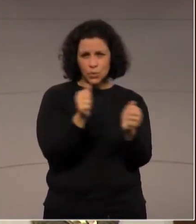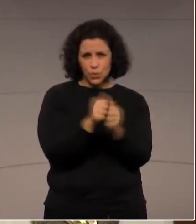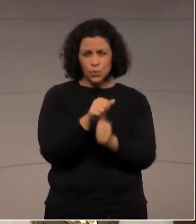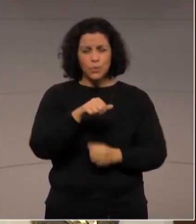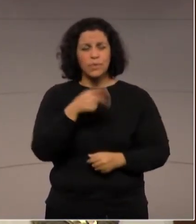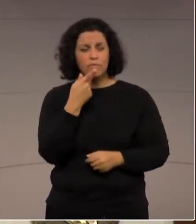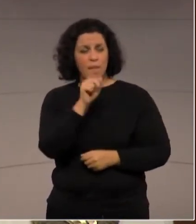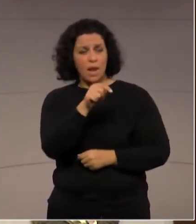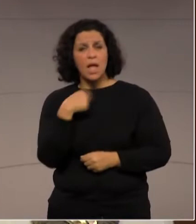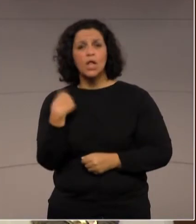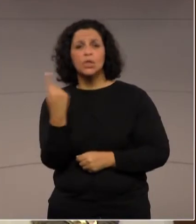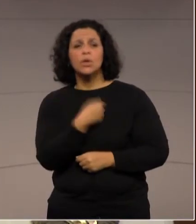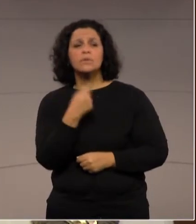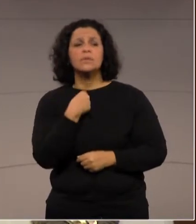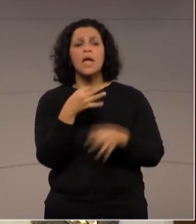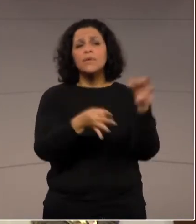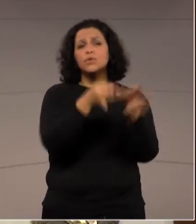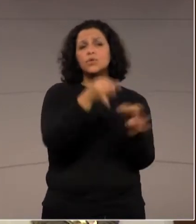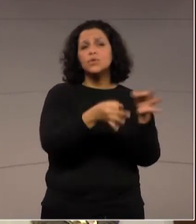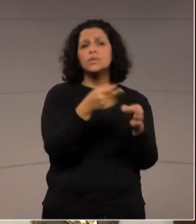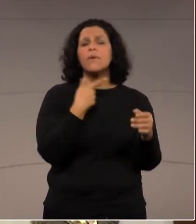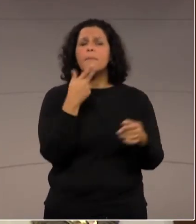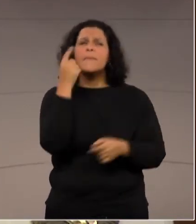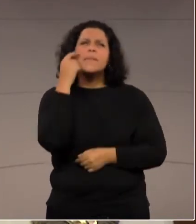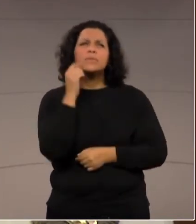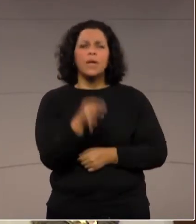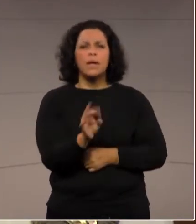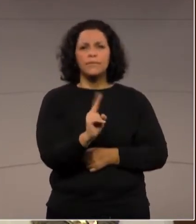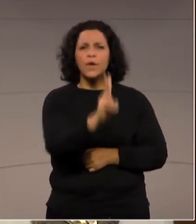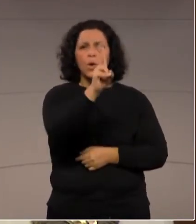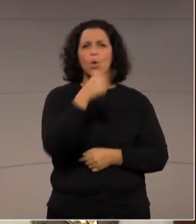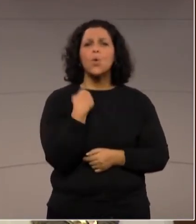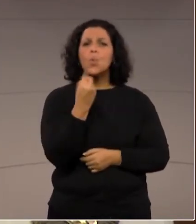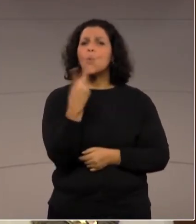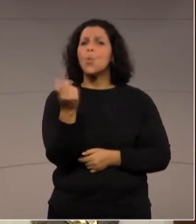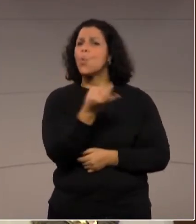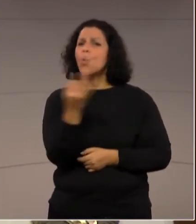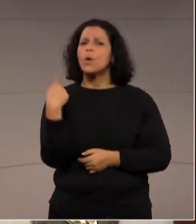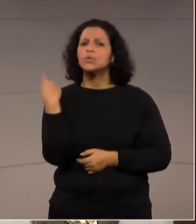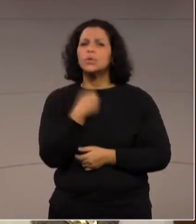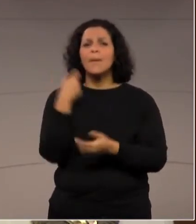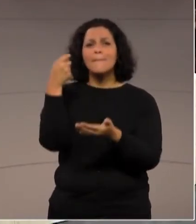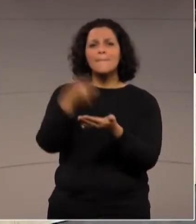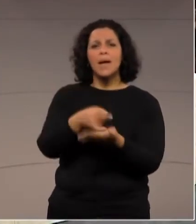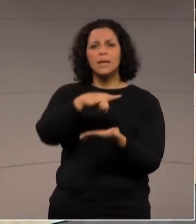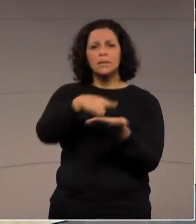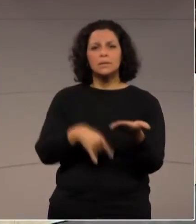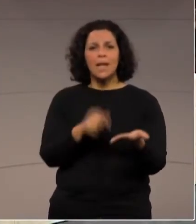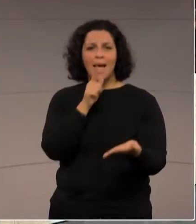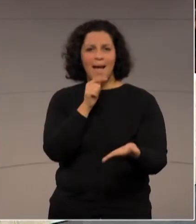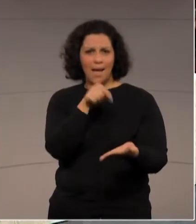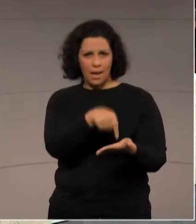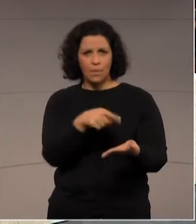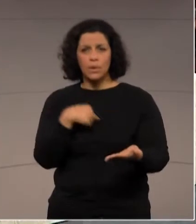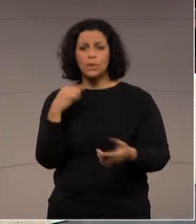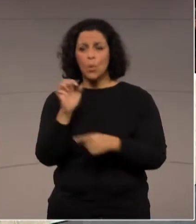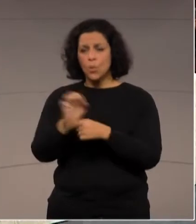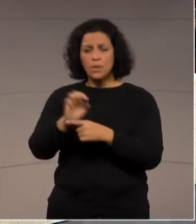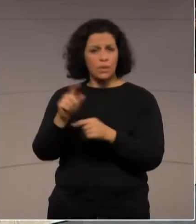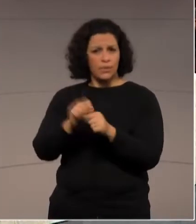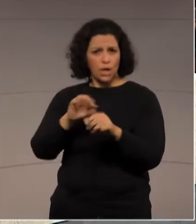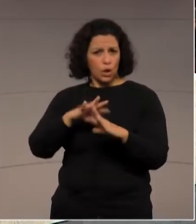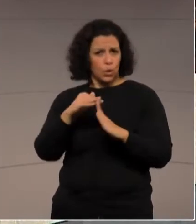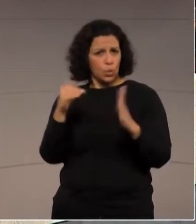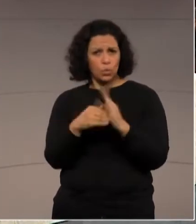o valor e de impõe o valor da sua tarifa de água ou seja o estado deve fazer tudo